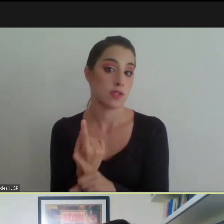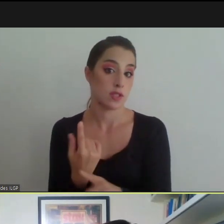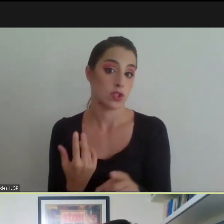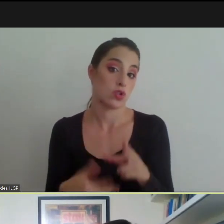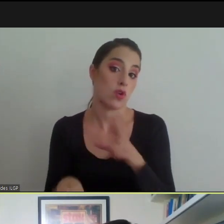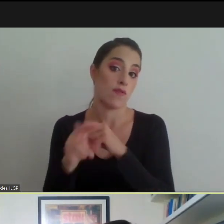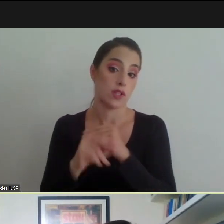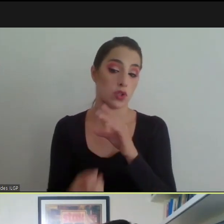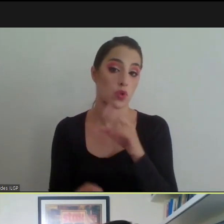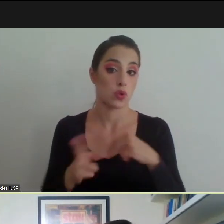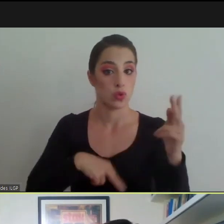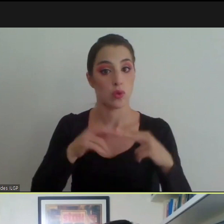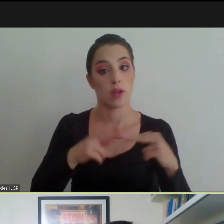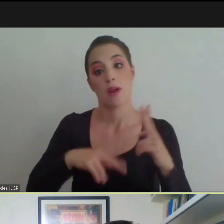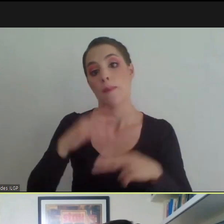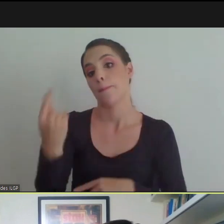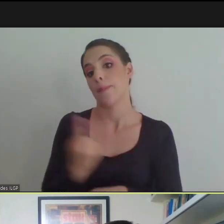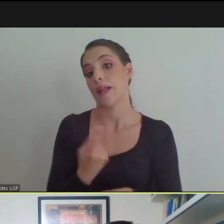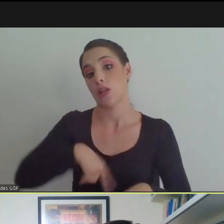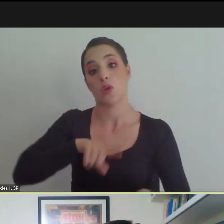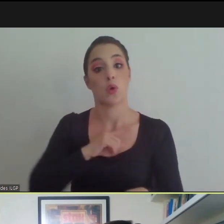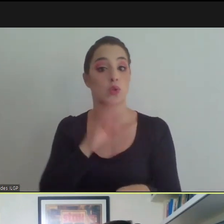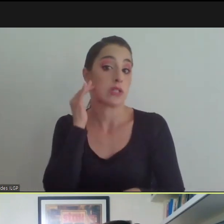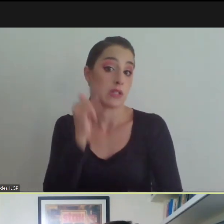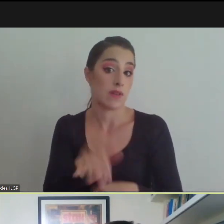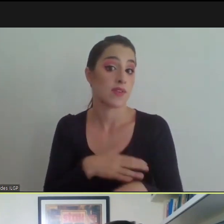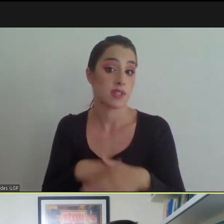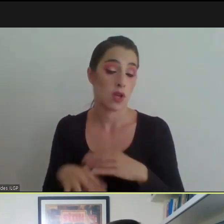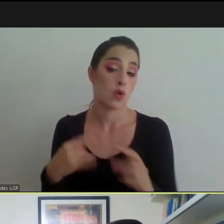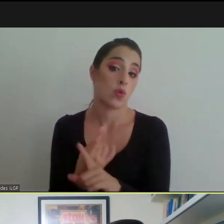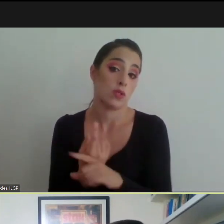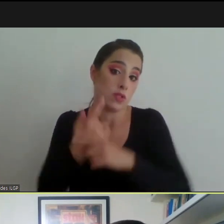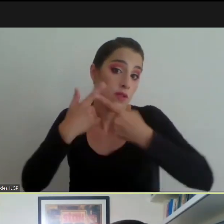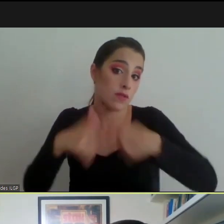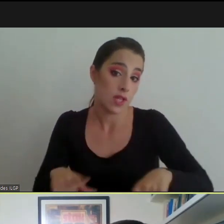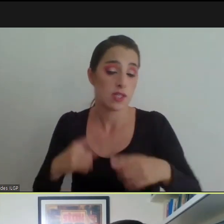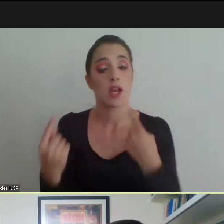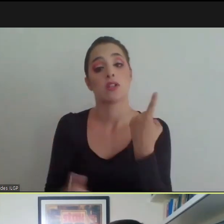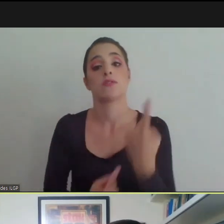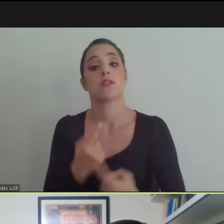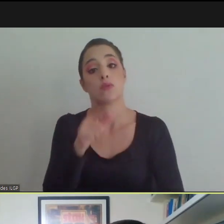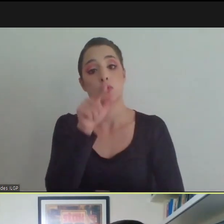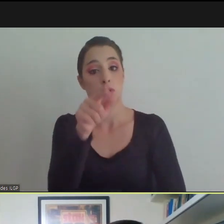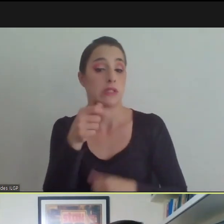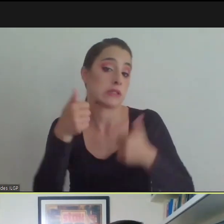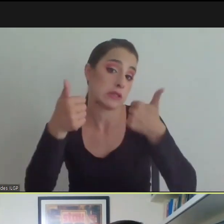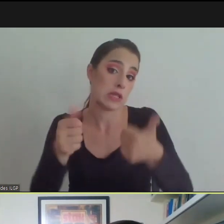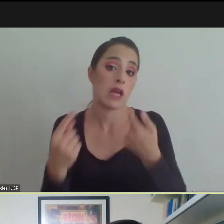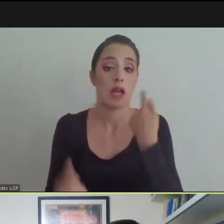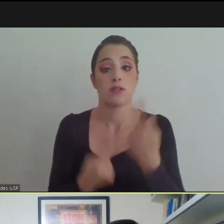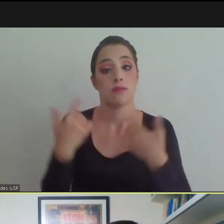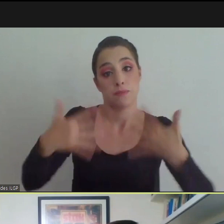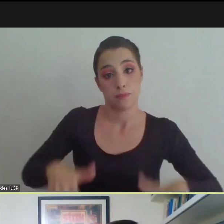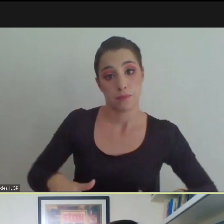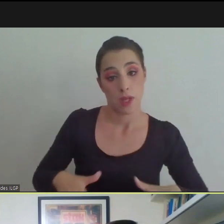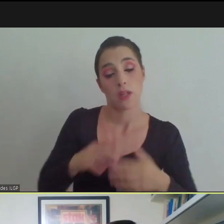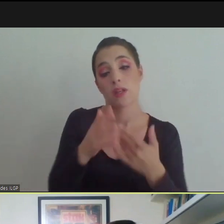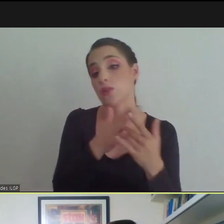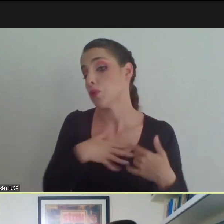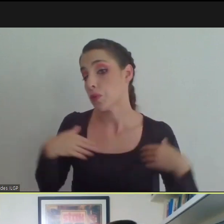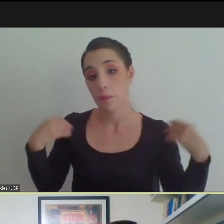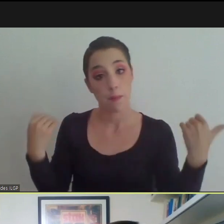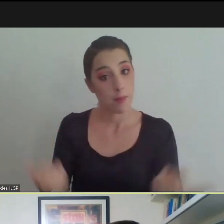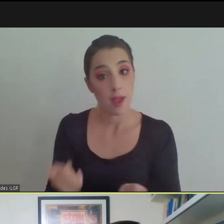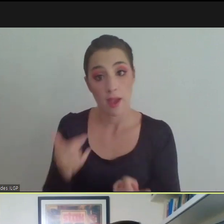efetivamente precisa tentar fazer coisas diferentes do que vem sendo feito, e às vezes você vai acertar, e às vezes você vai errar. E tudo bem, mas a